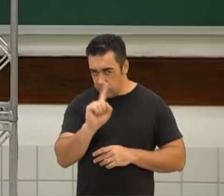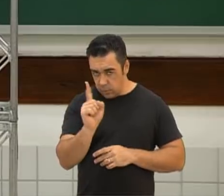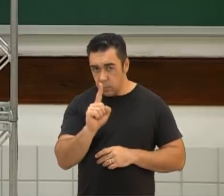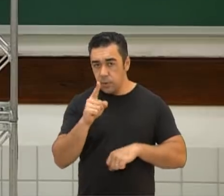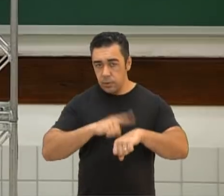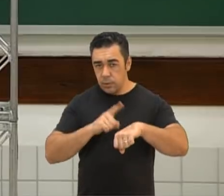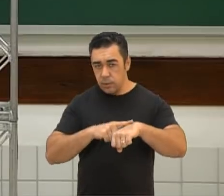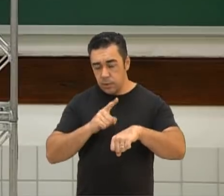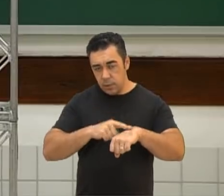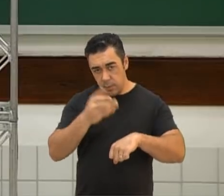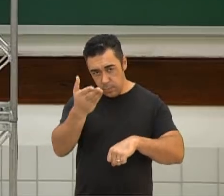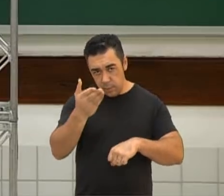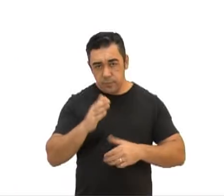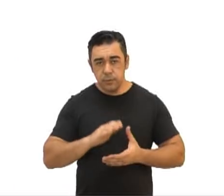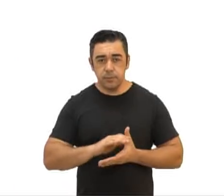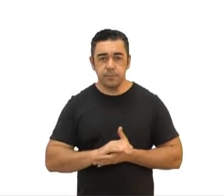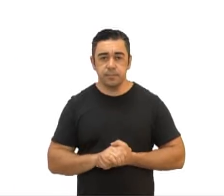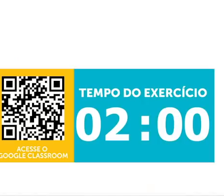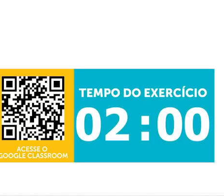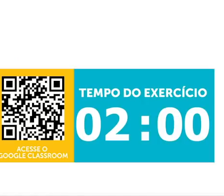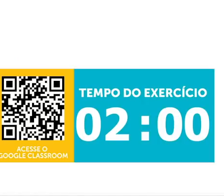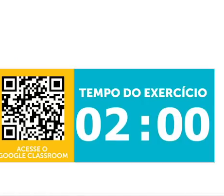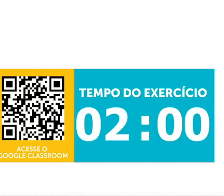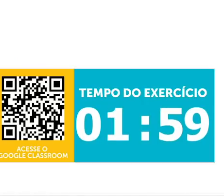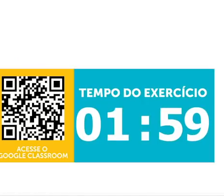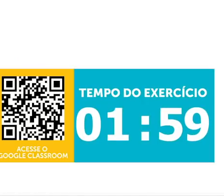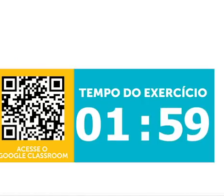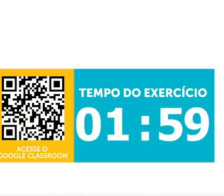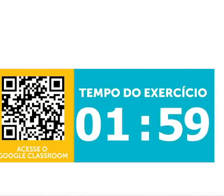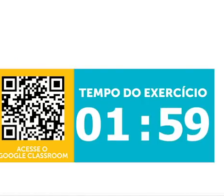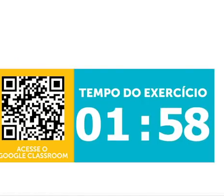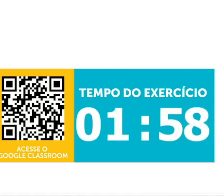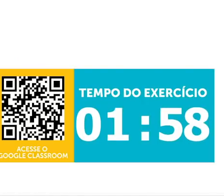um tempo para vocês fazerem esse exercício.